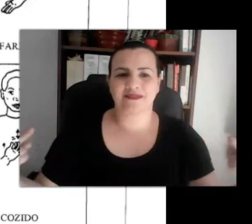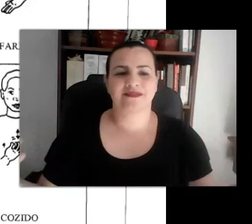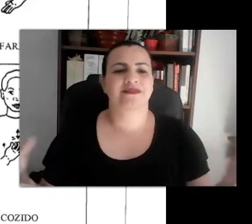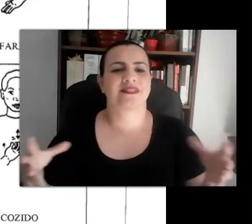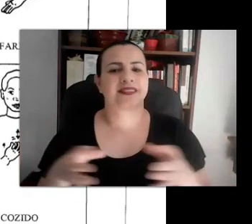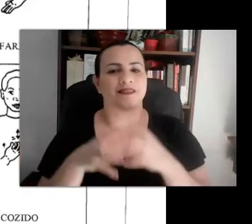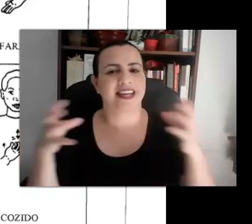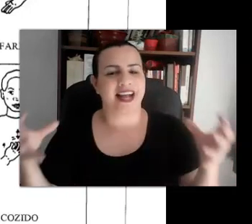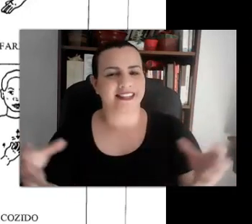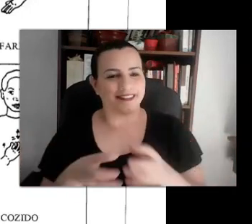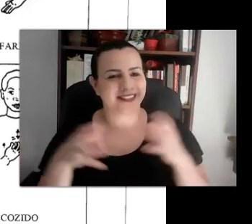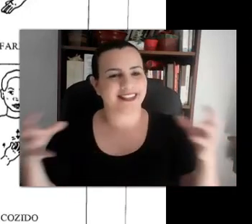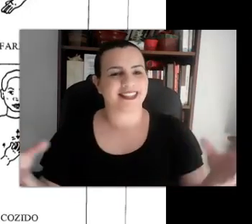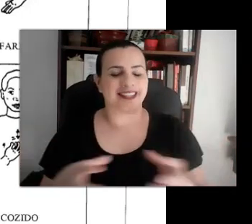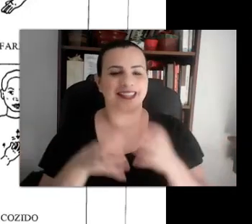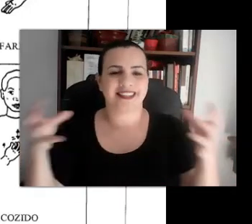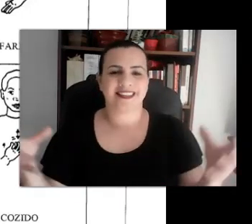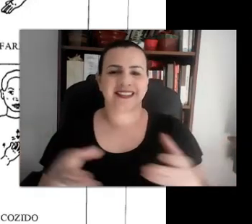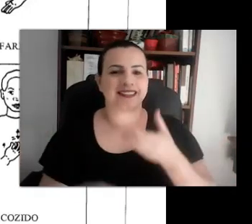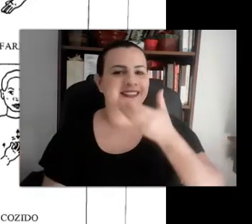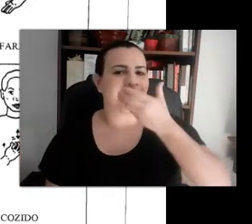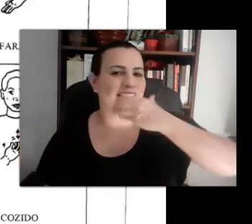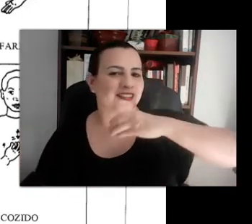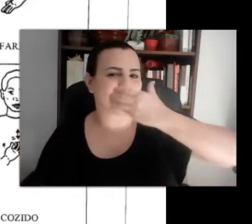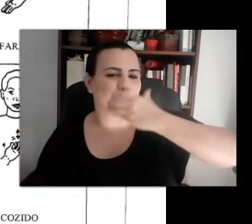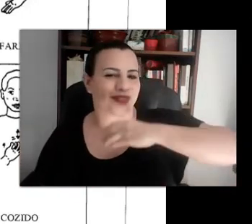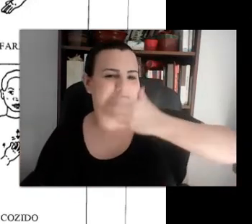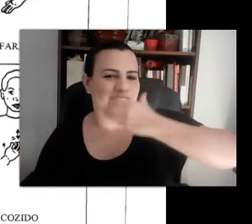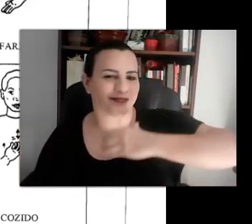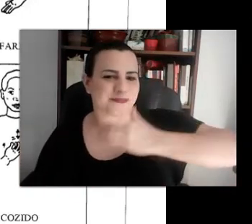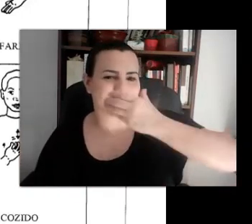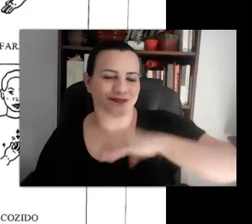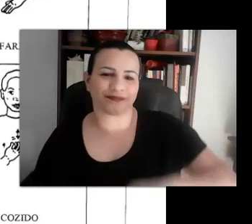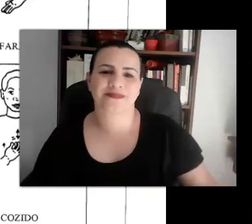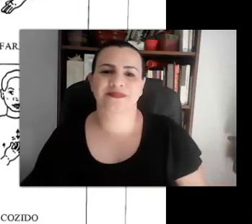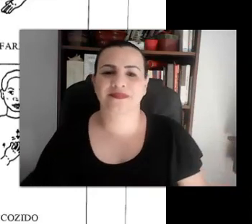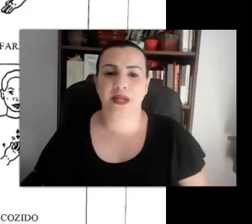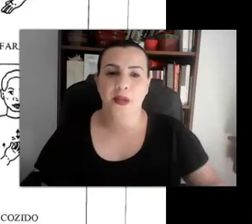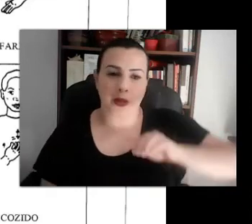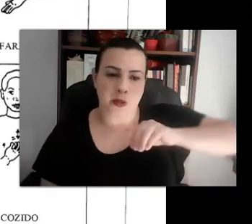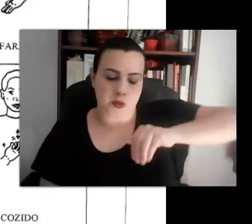Salada variadas e saladas de frutas.